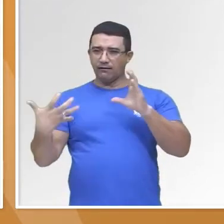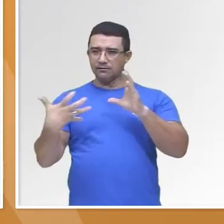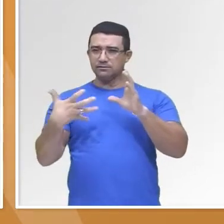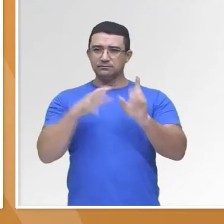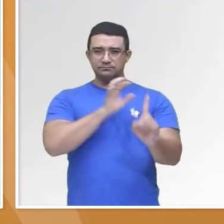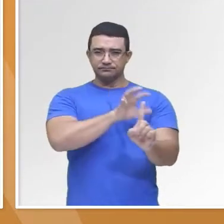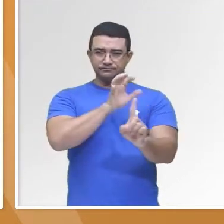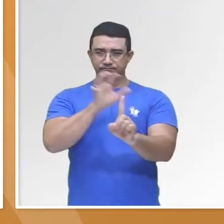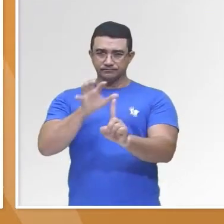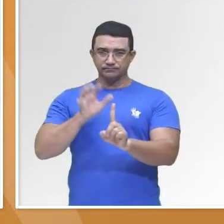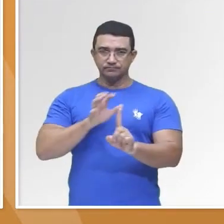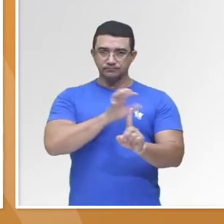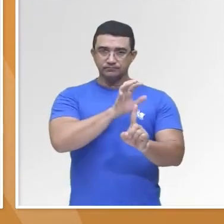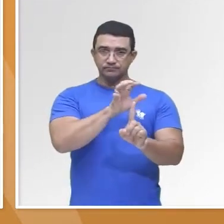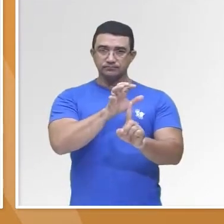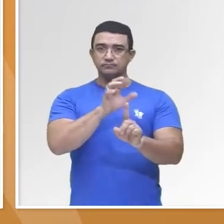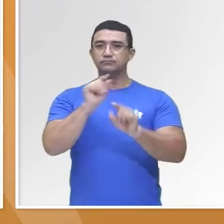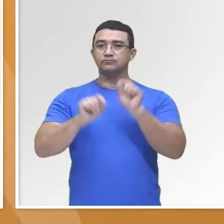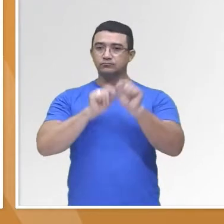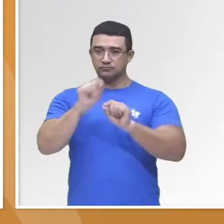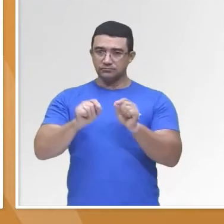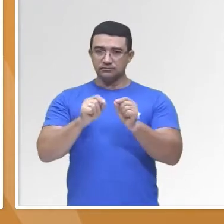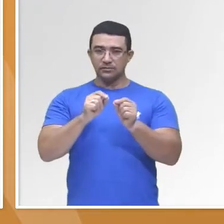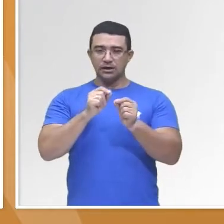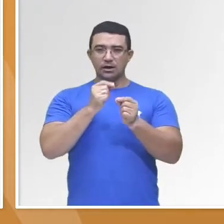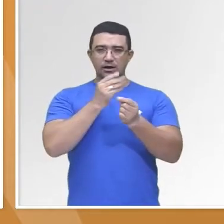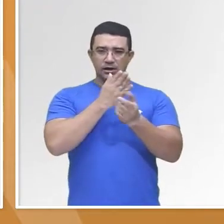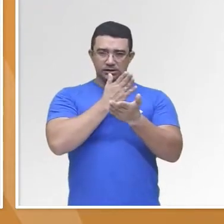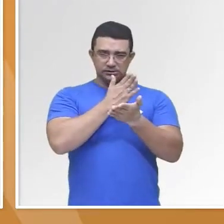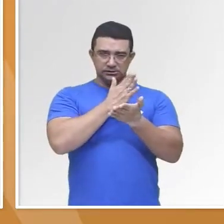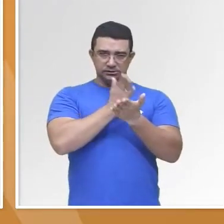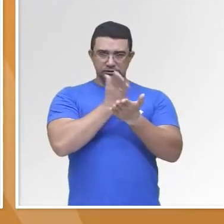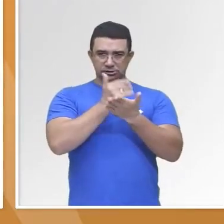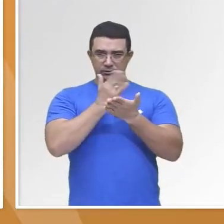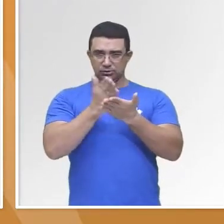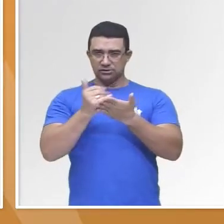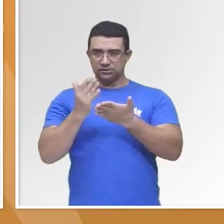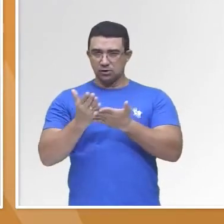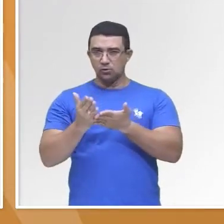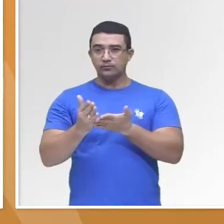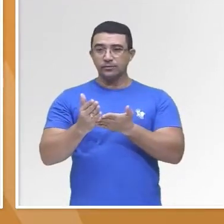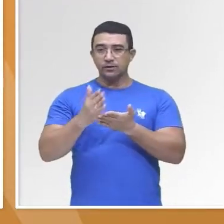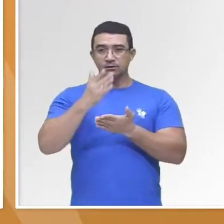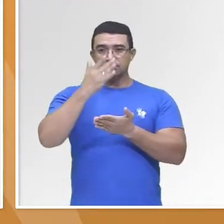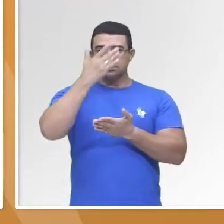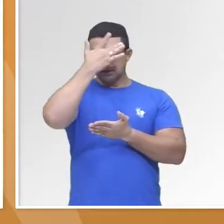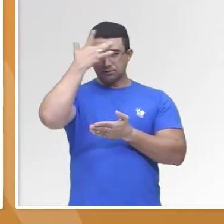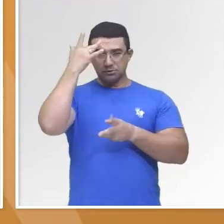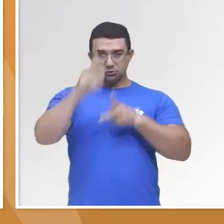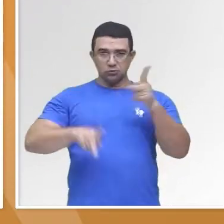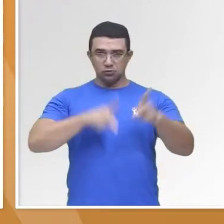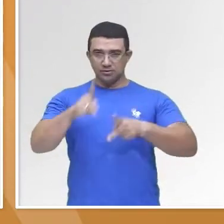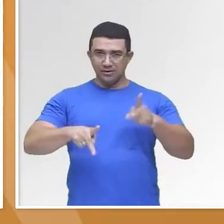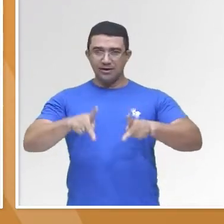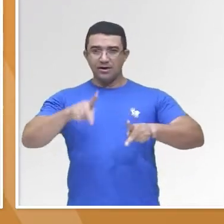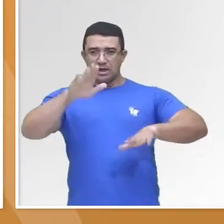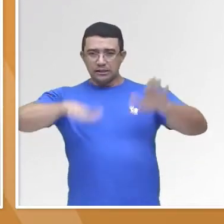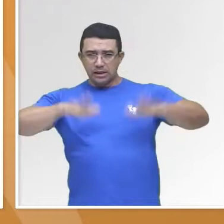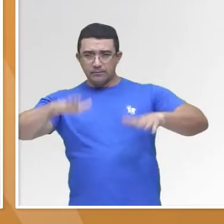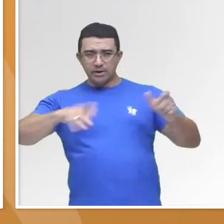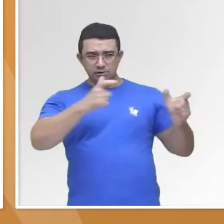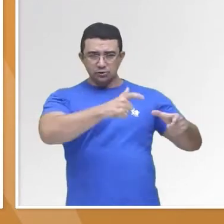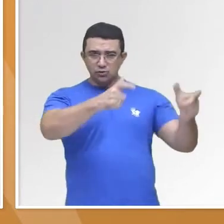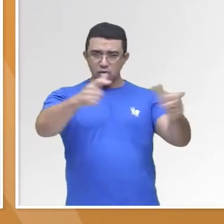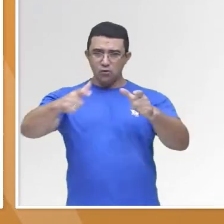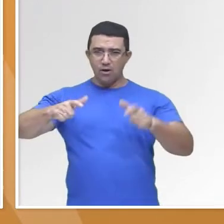influenciar, tá, essa distribuição da população em determinadas áreas. Para a gente